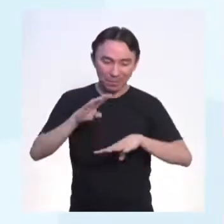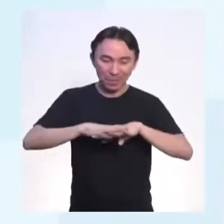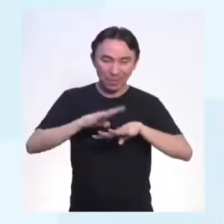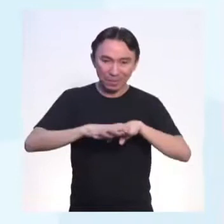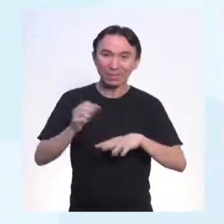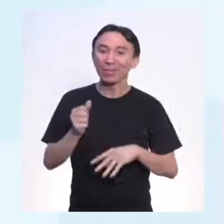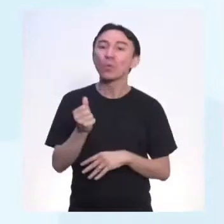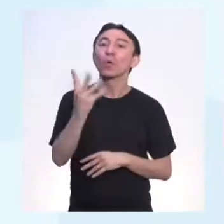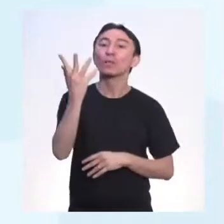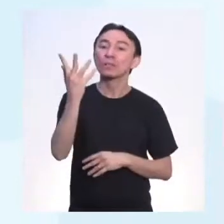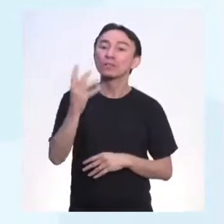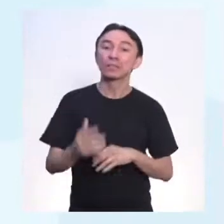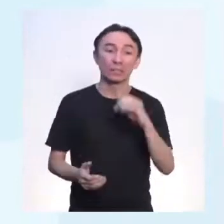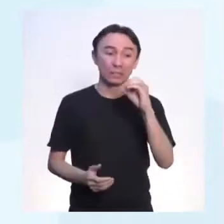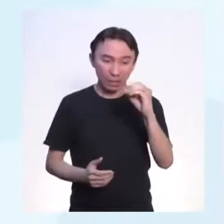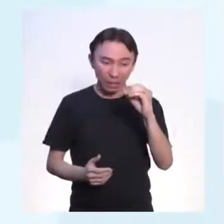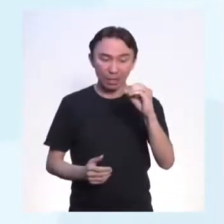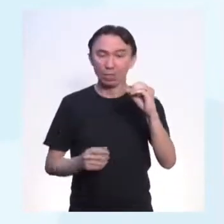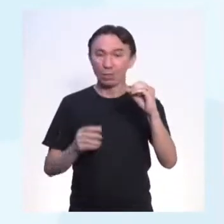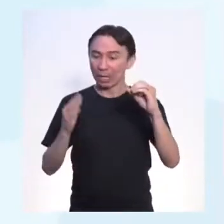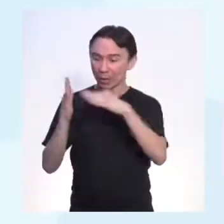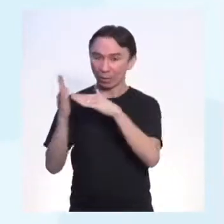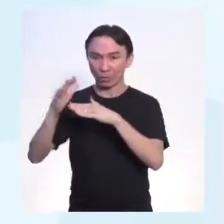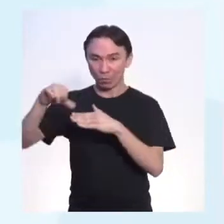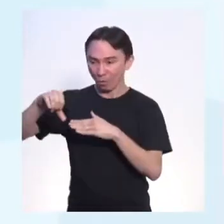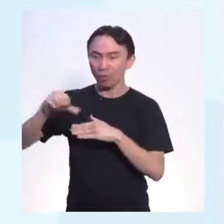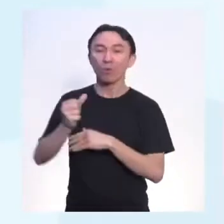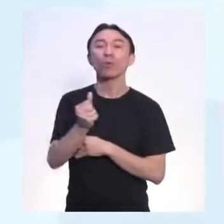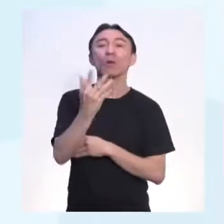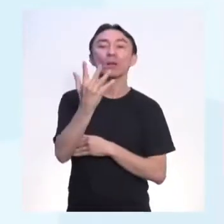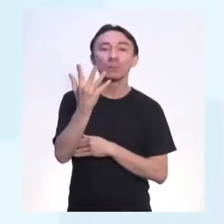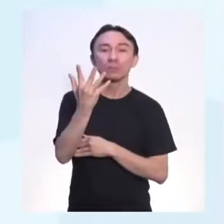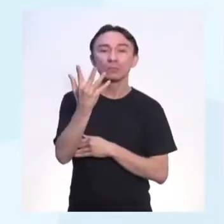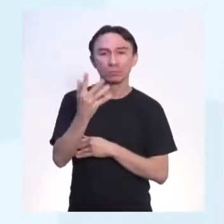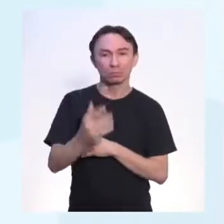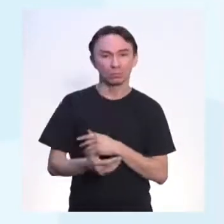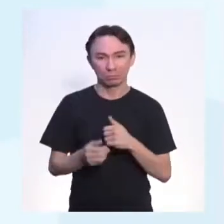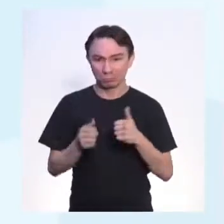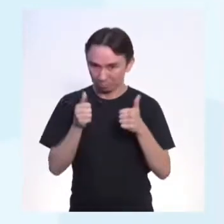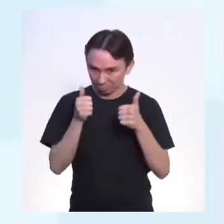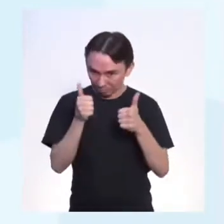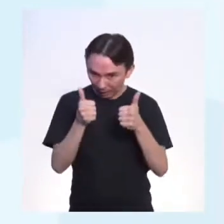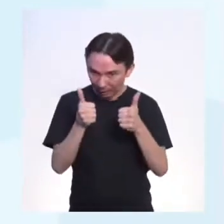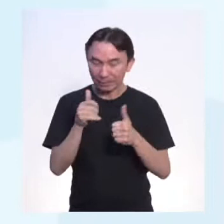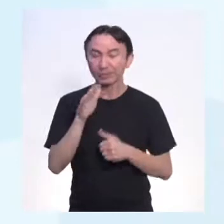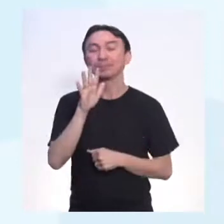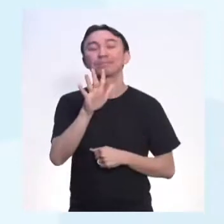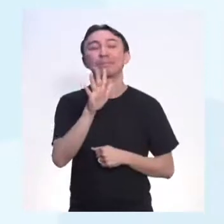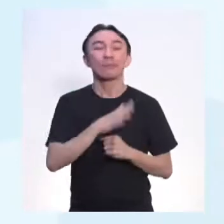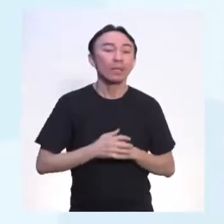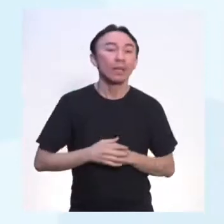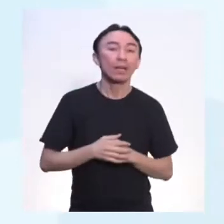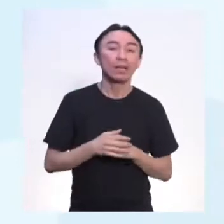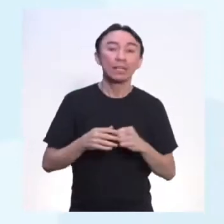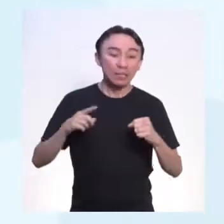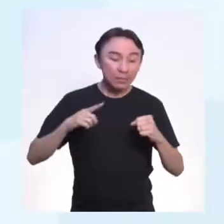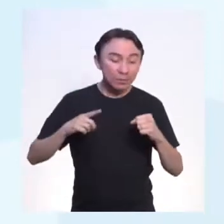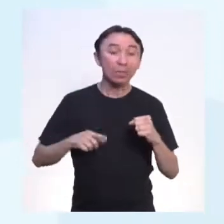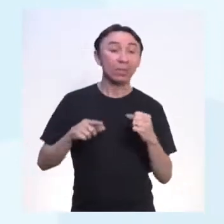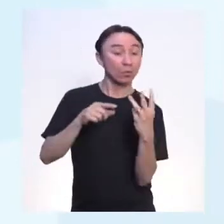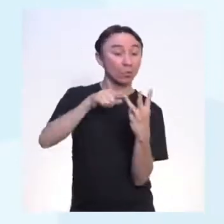Do 0 até o 9. Qual é o total? Muito bem. Esse número tem que ter